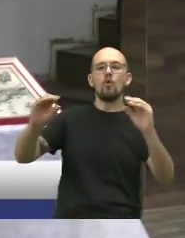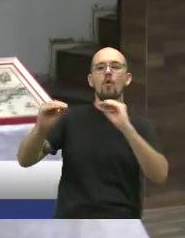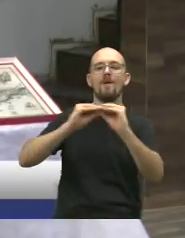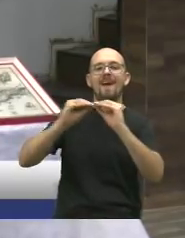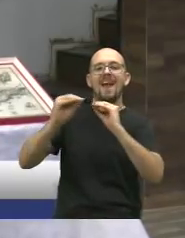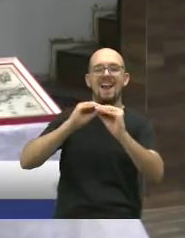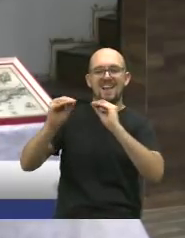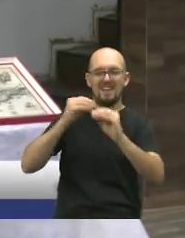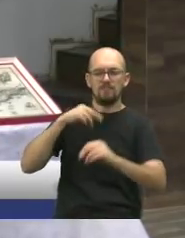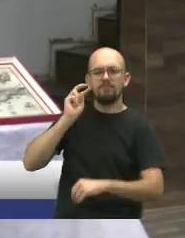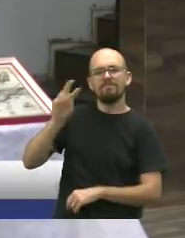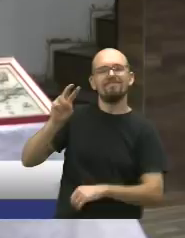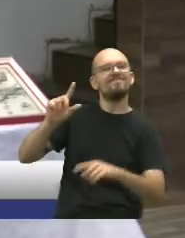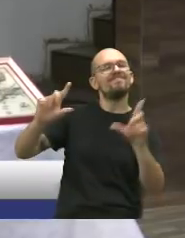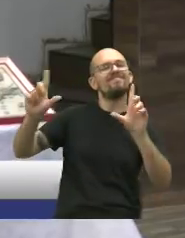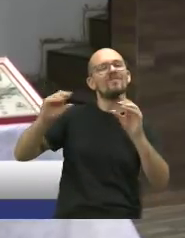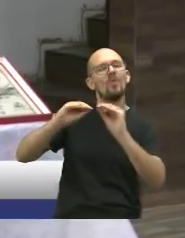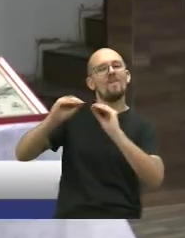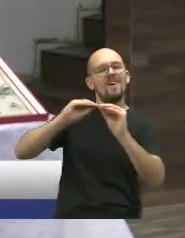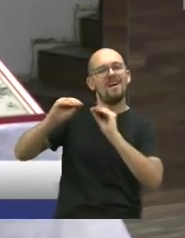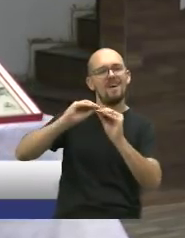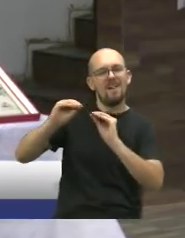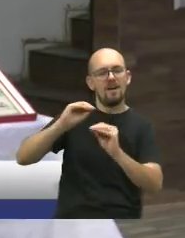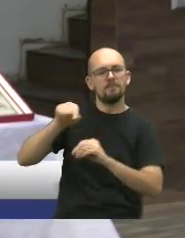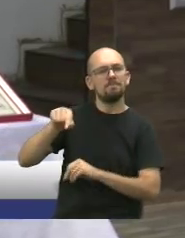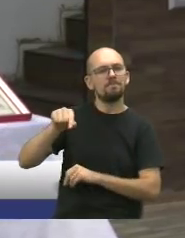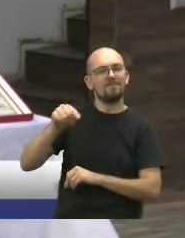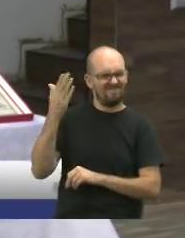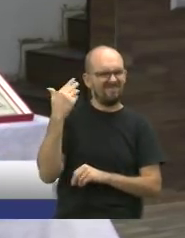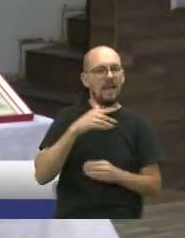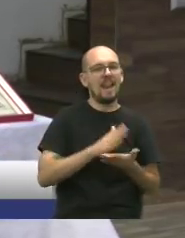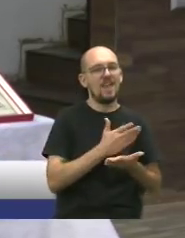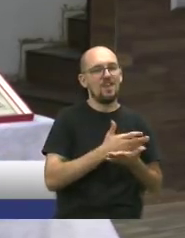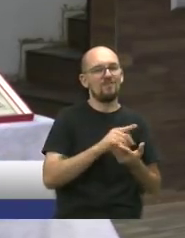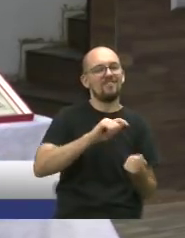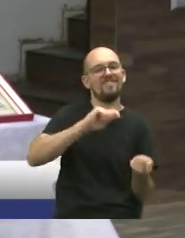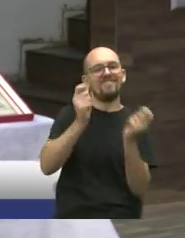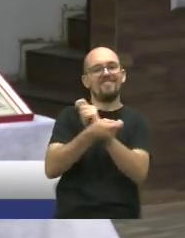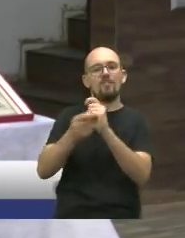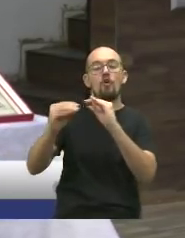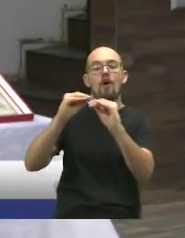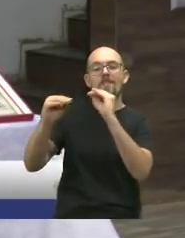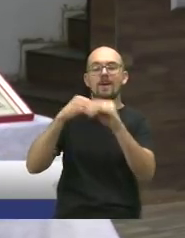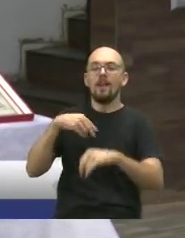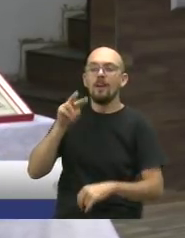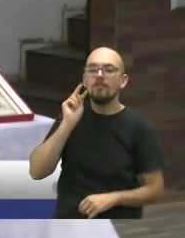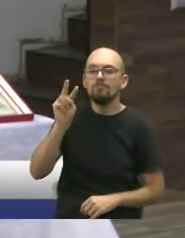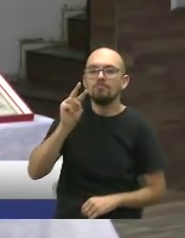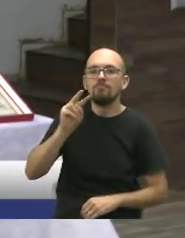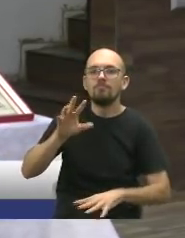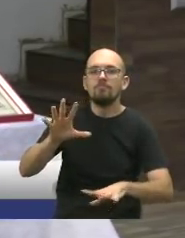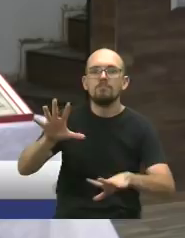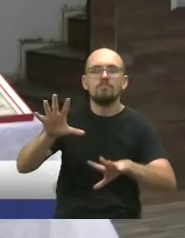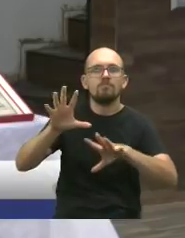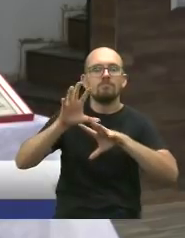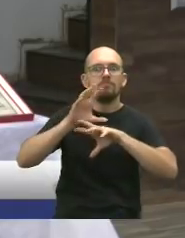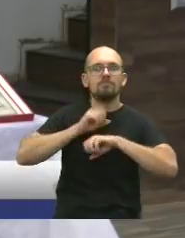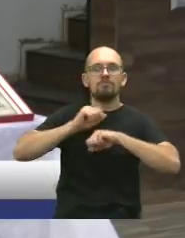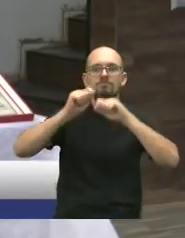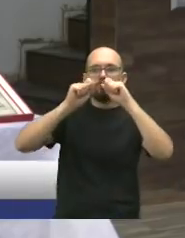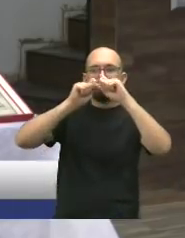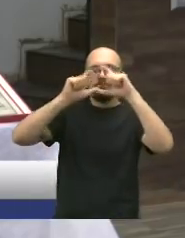novela. Uma das versões dela, que eu assisti quando era criança, me fez esse entusiasmo nascer.